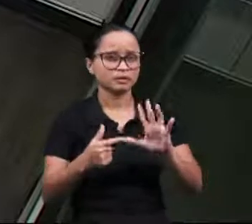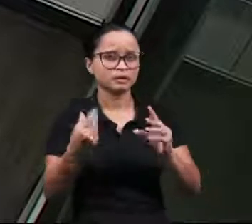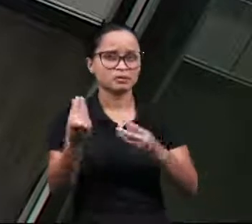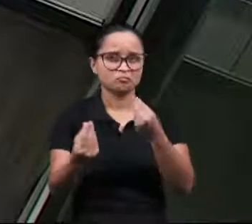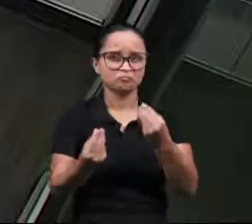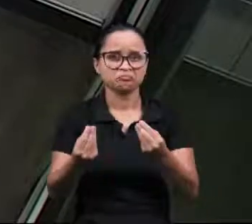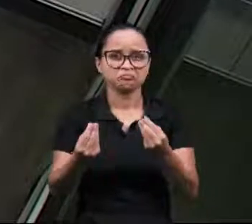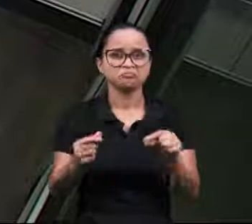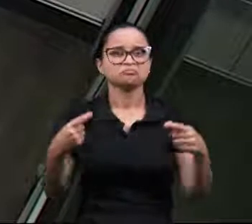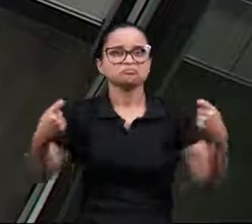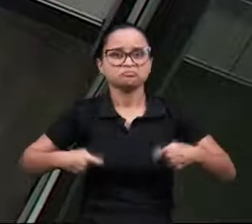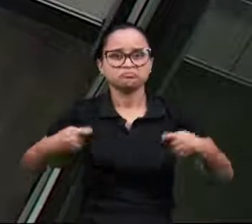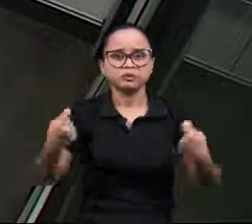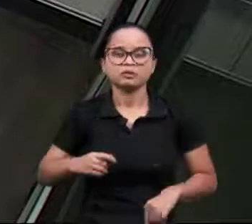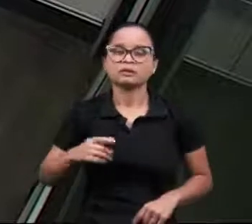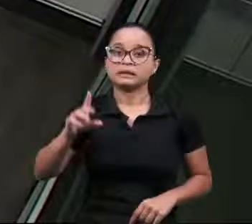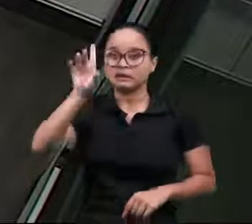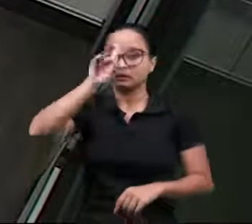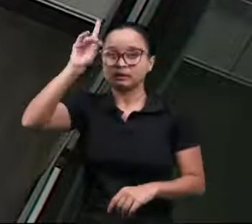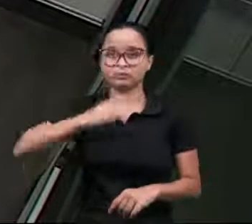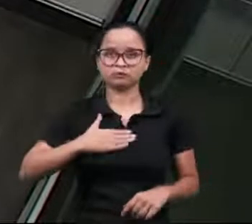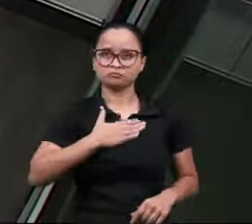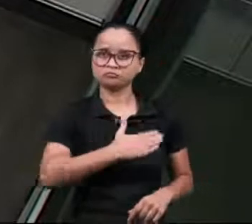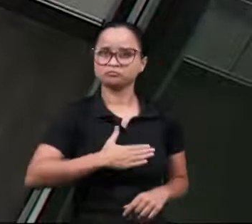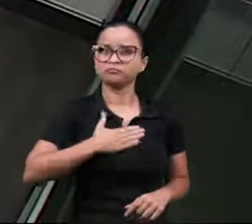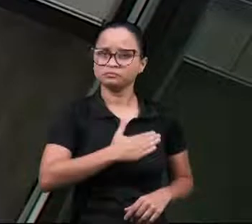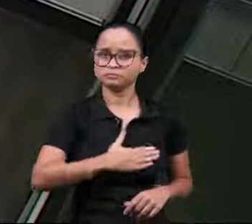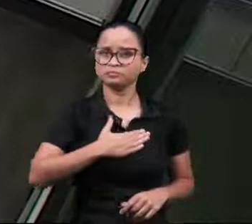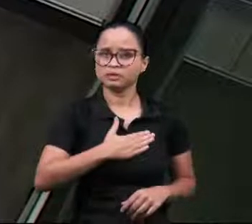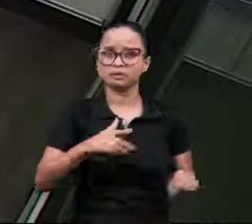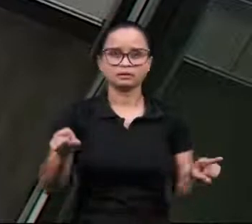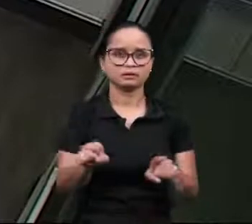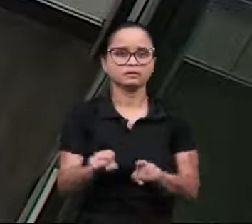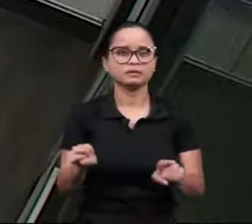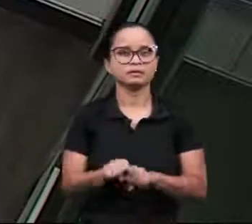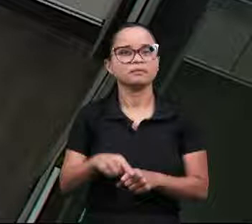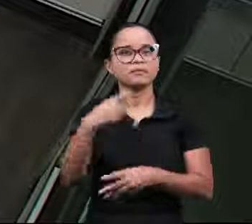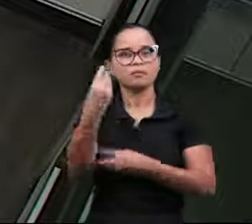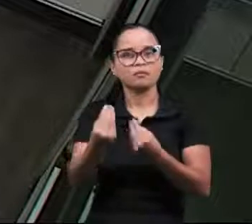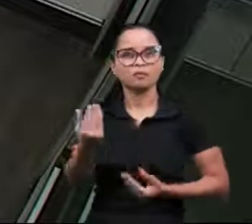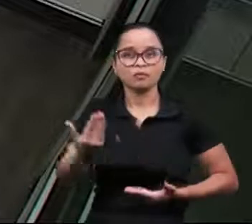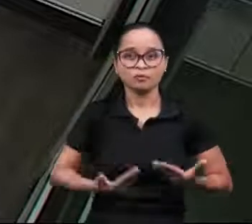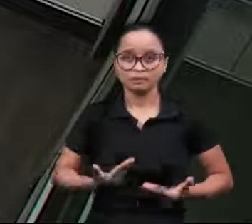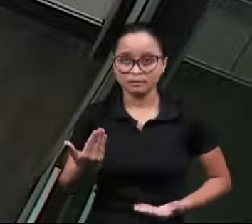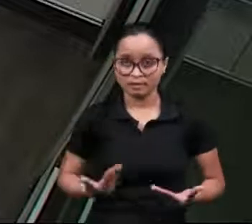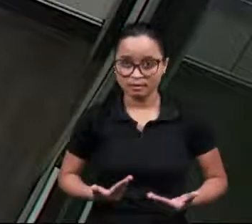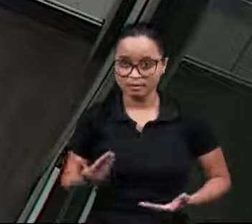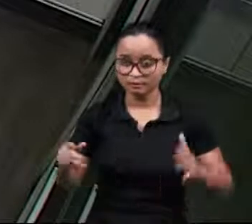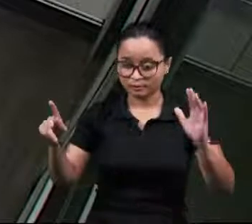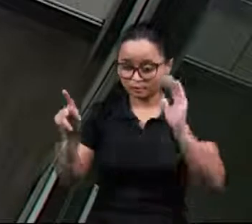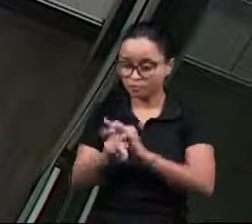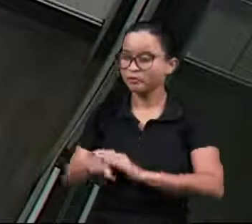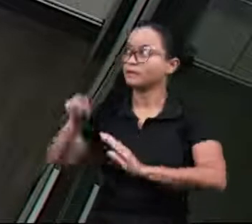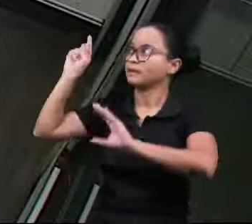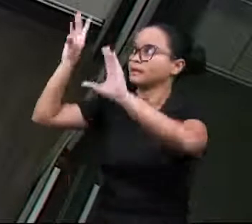qual o procedimento que agrada a Deus e qual é o procedimento do servo que vai pertencer ao reino de Deus.